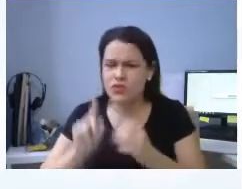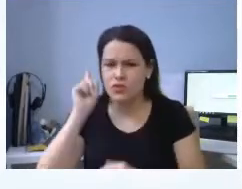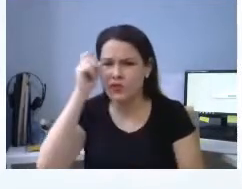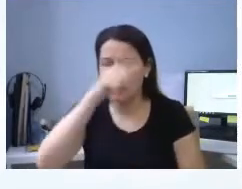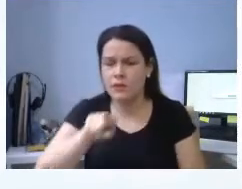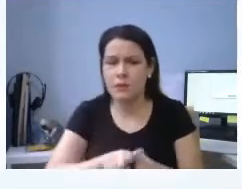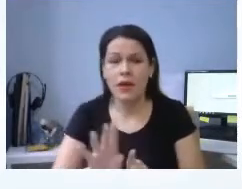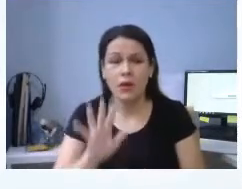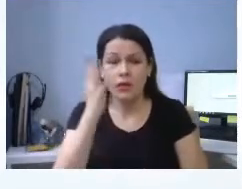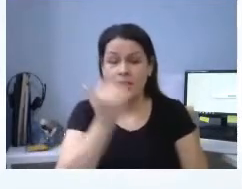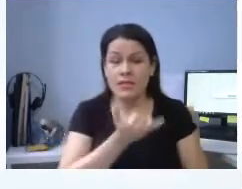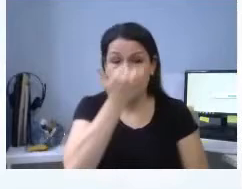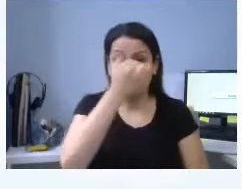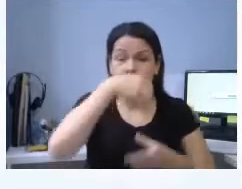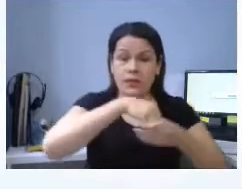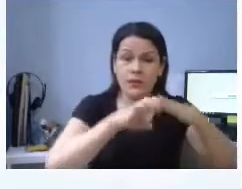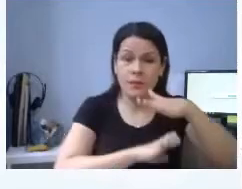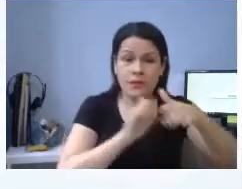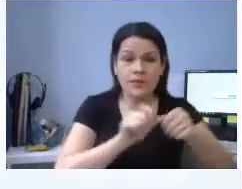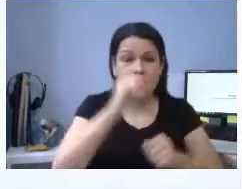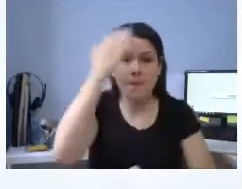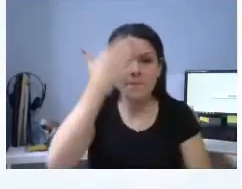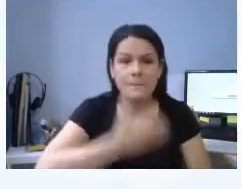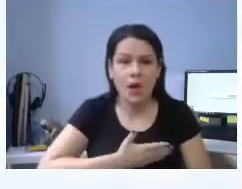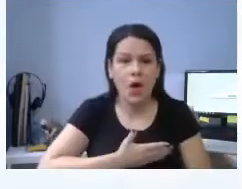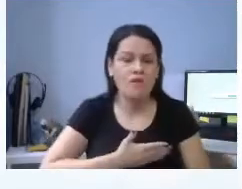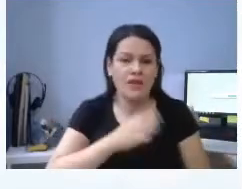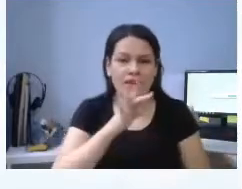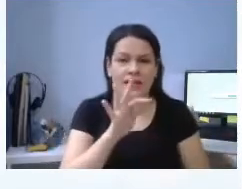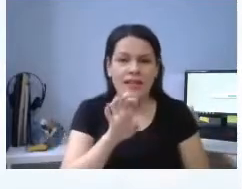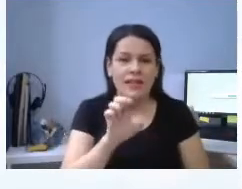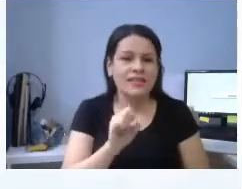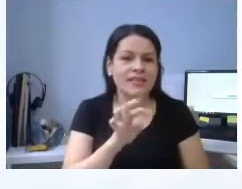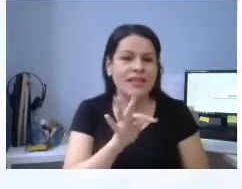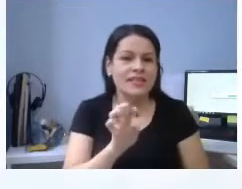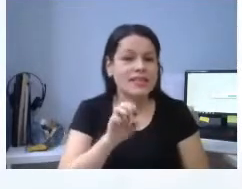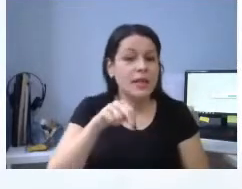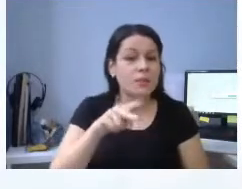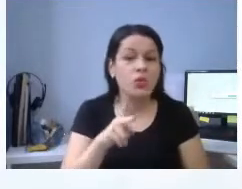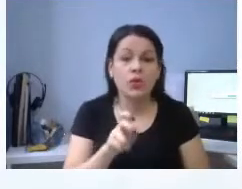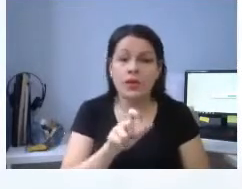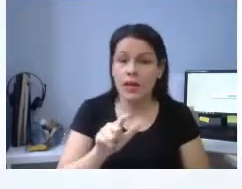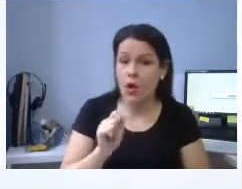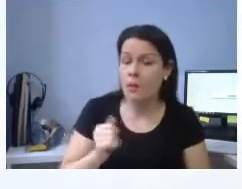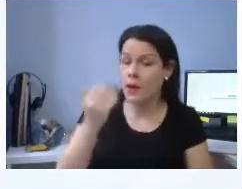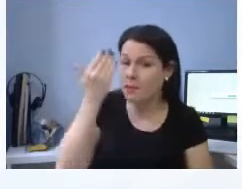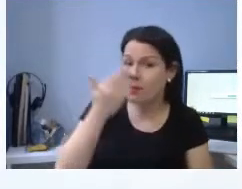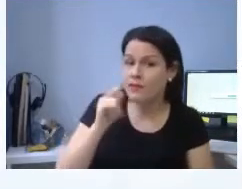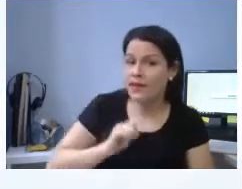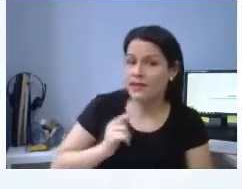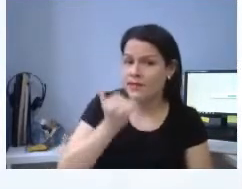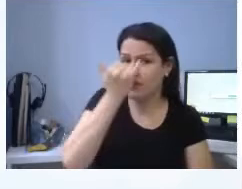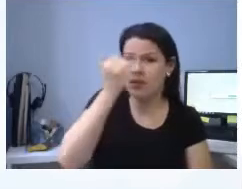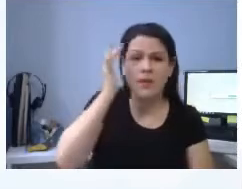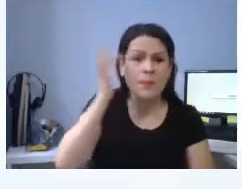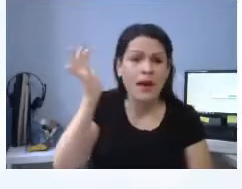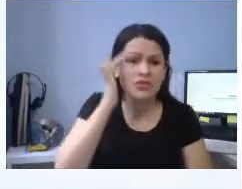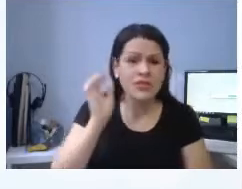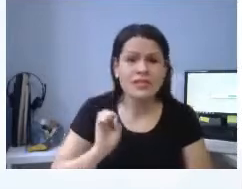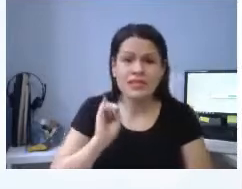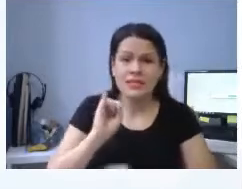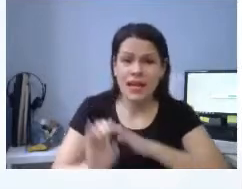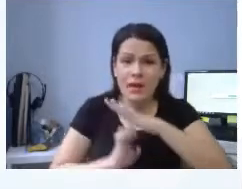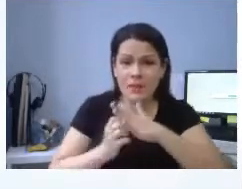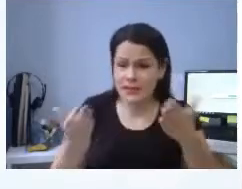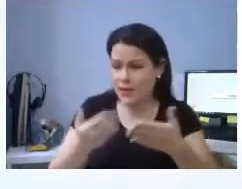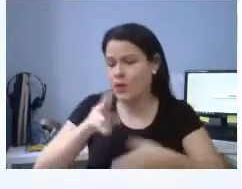acidentes dentro da empresa você teria que fazer prova testemunhal no processo para demonstrar que houve acidente. Imagine se a empresa, nesse caso, não ia